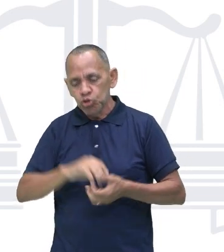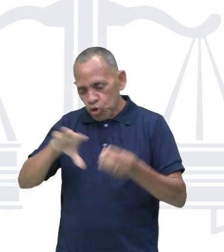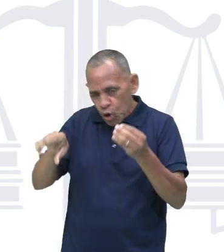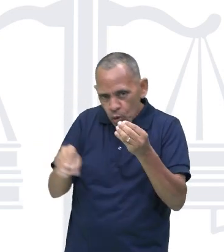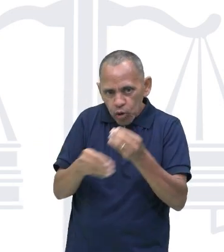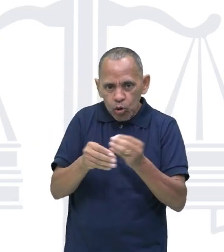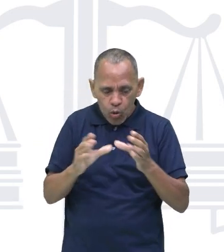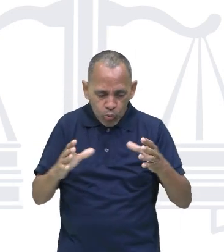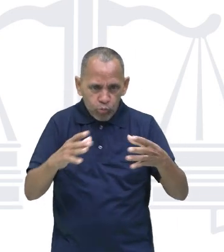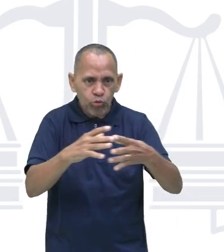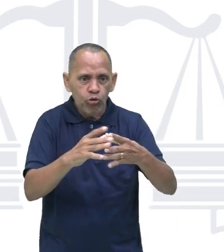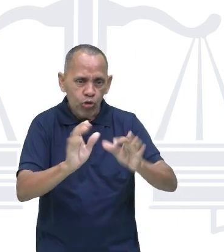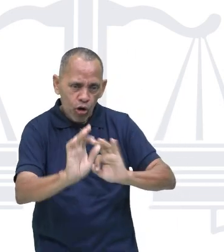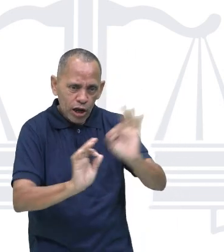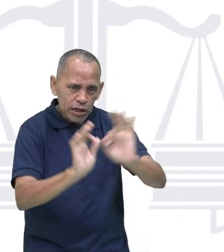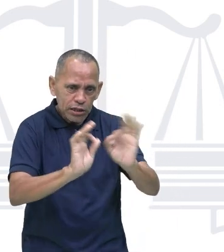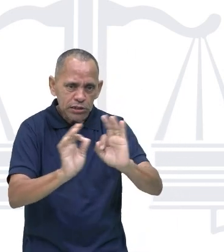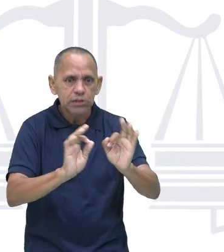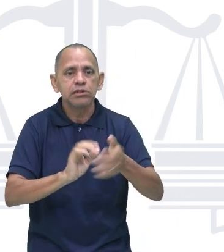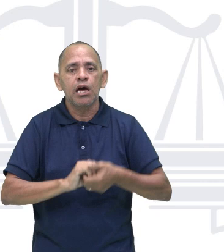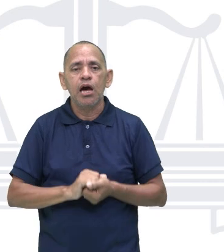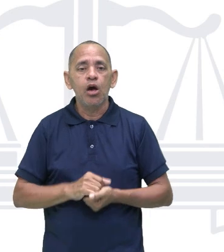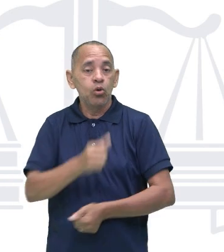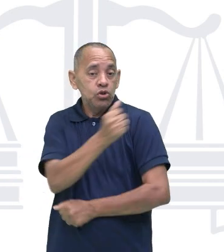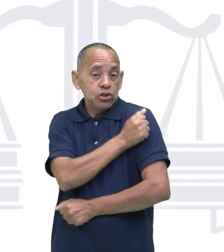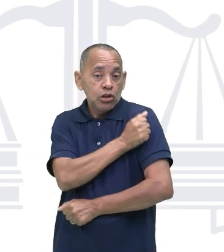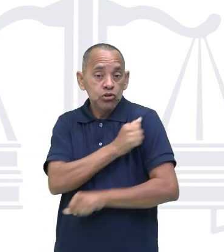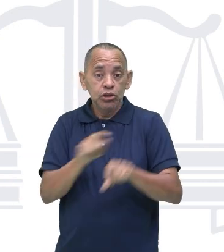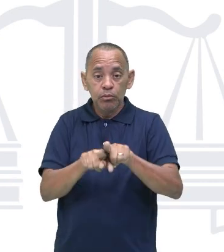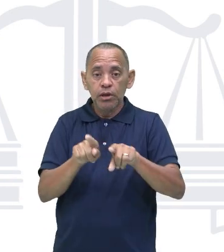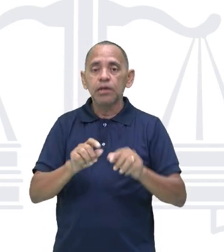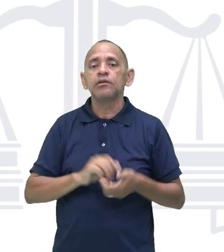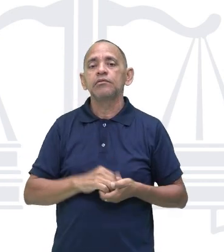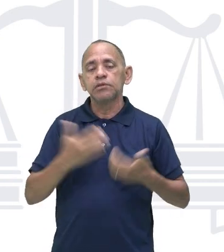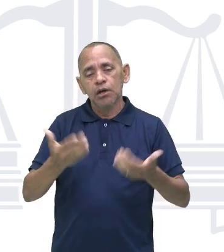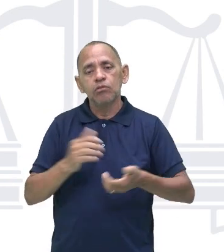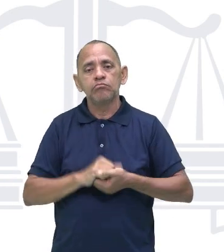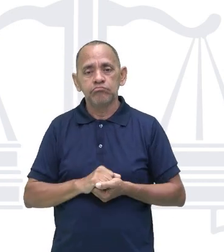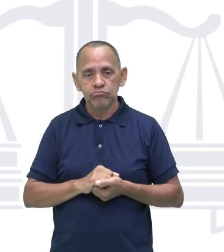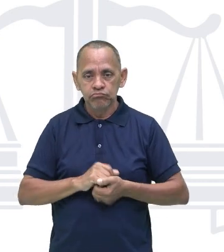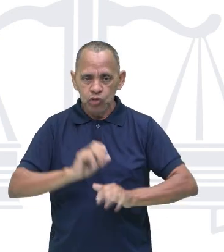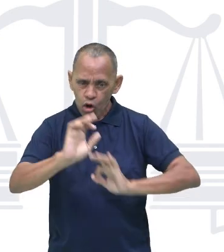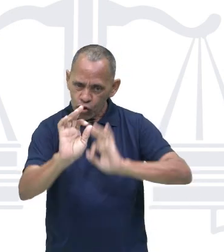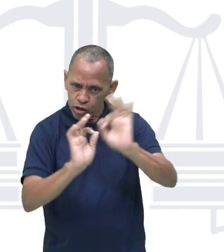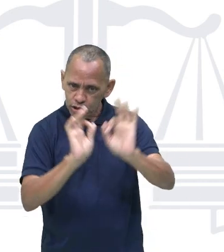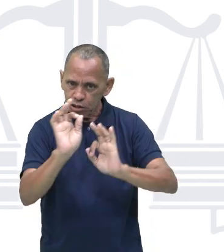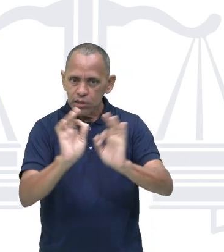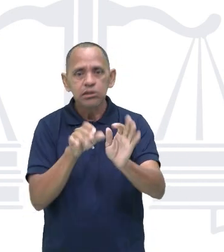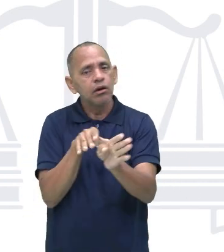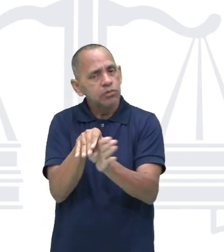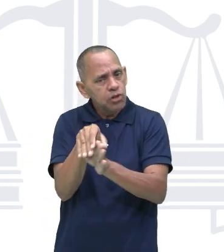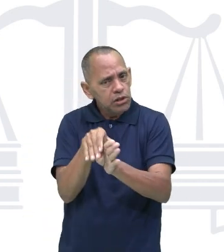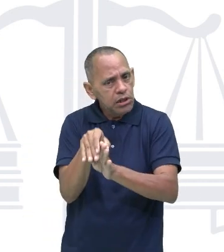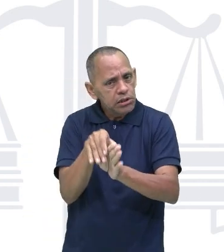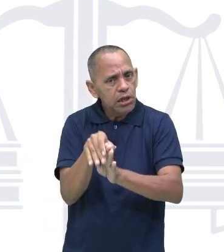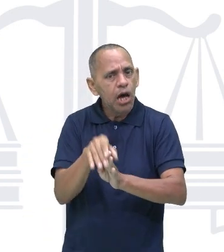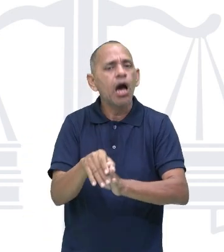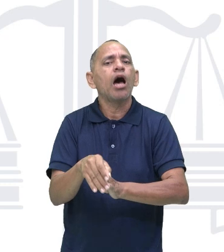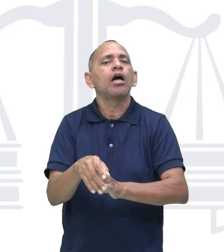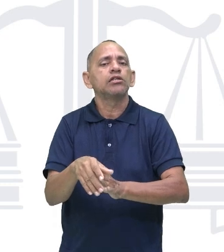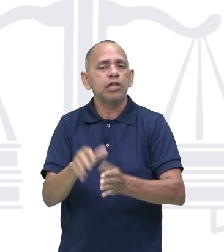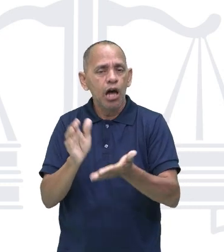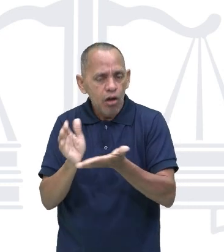ou reagrupamento de estudantes. E aí o meu planejamento ele vai nesta direção, né? Com os dados em mão